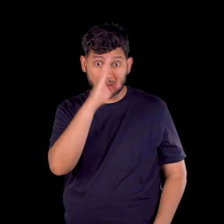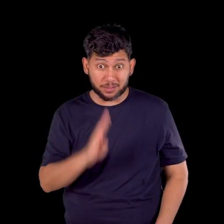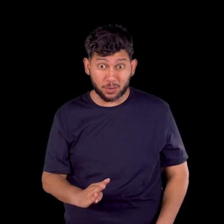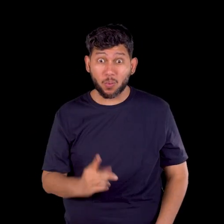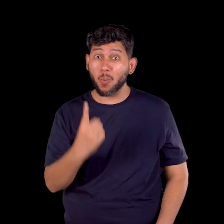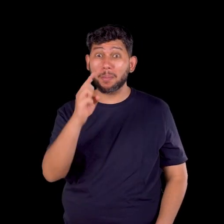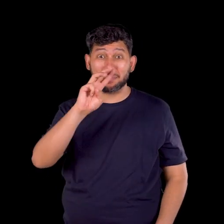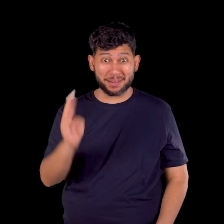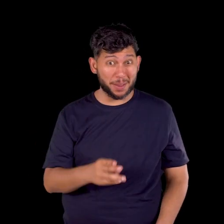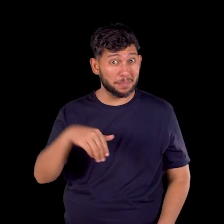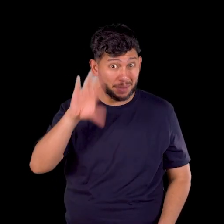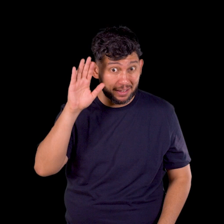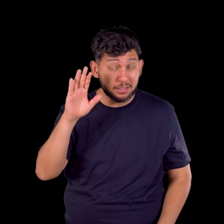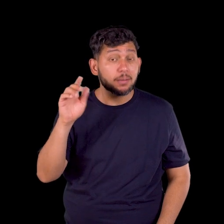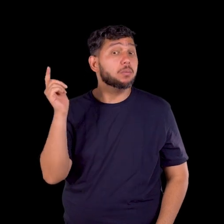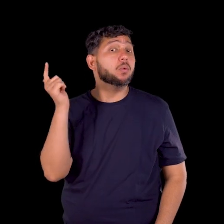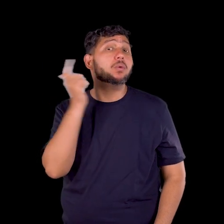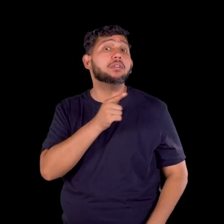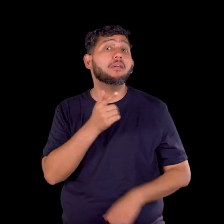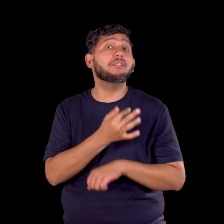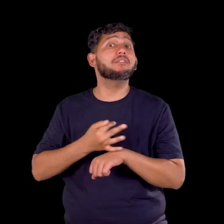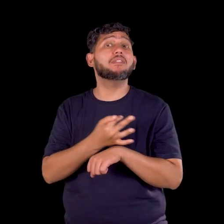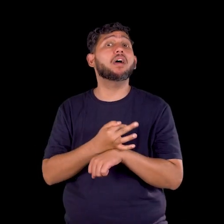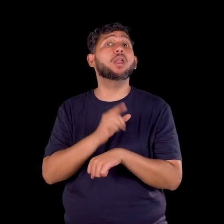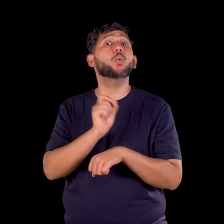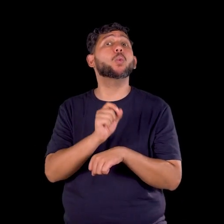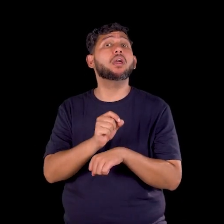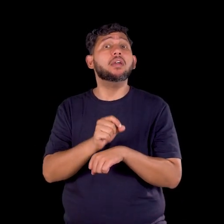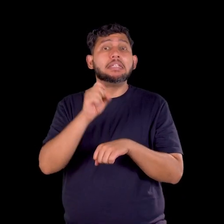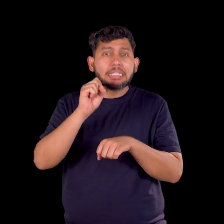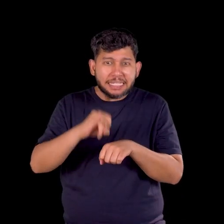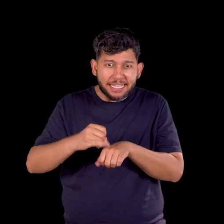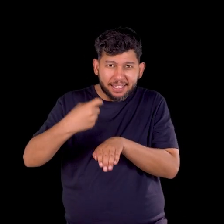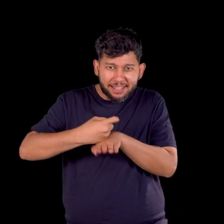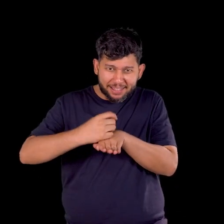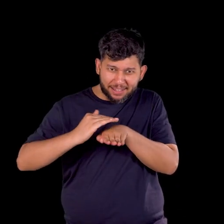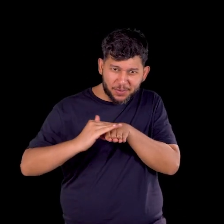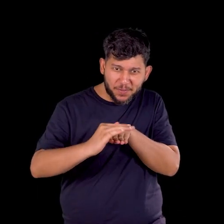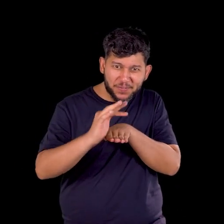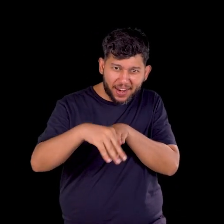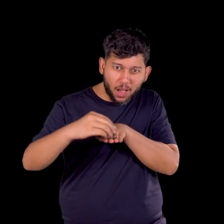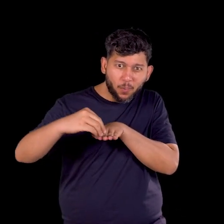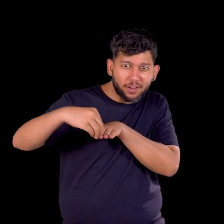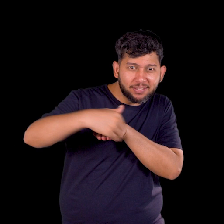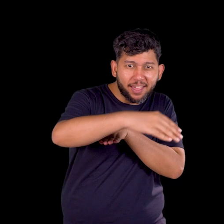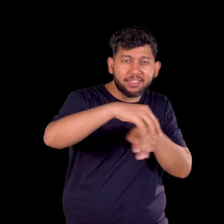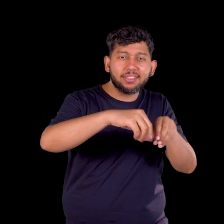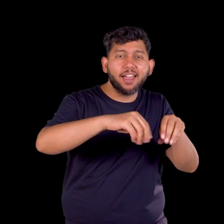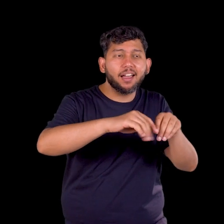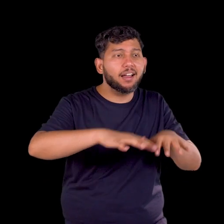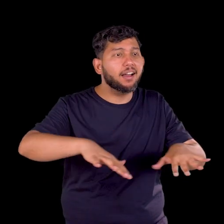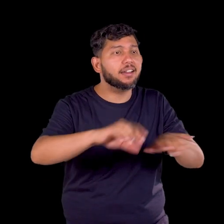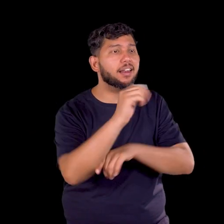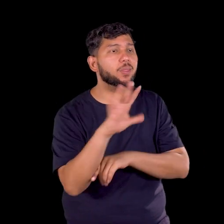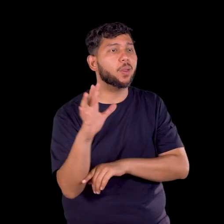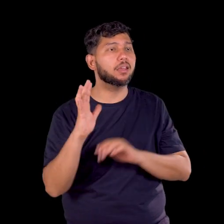férias perfeitas só começam quando o asfalto acaba e a natureza surge, com todo o seu encanto. Nesse caso, se as